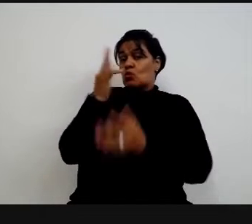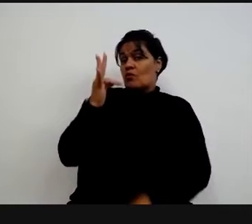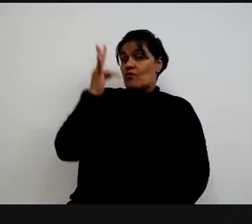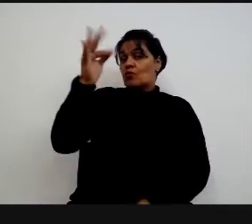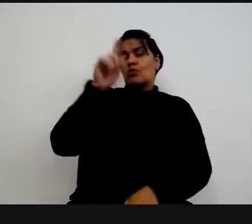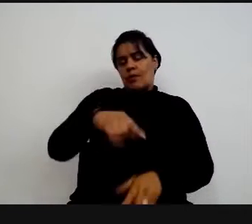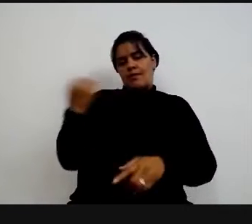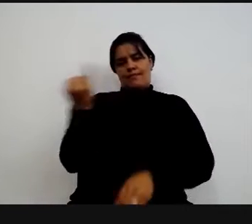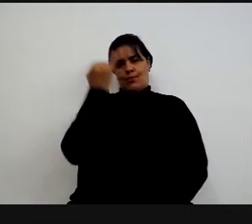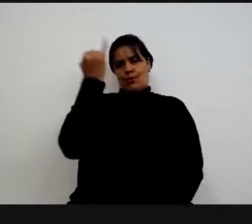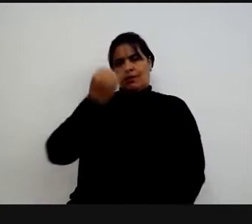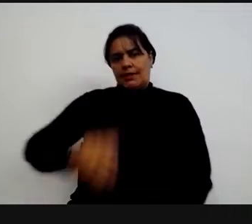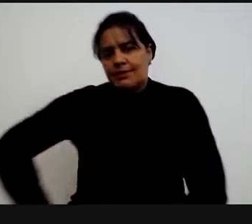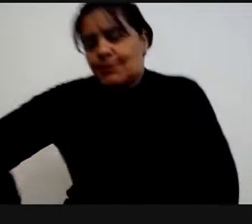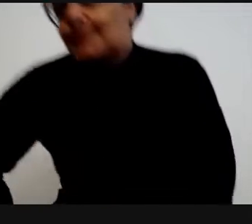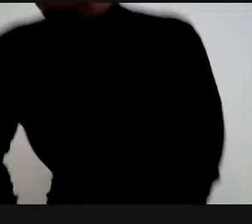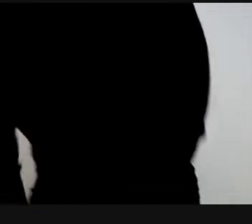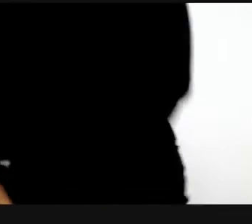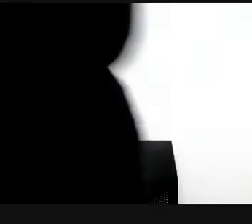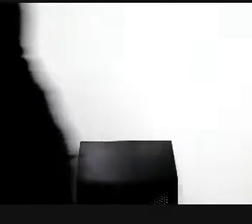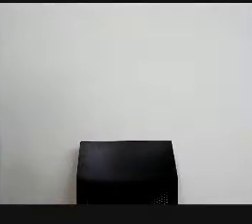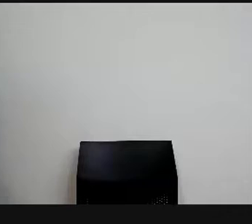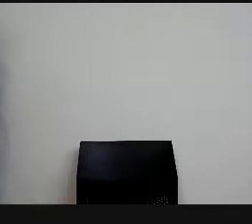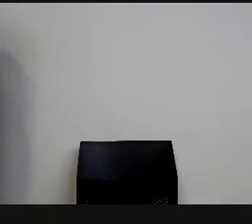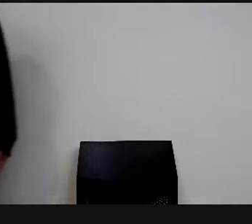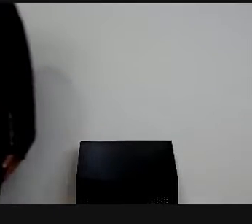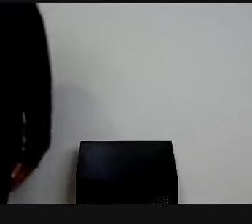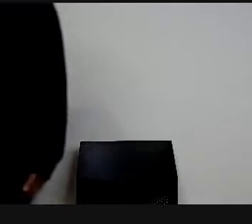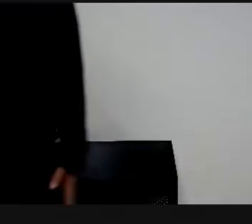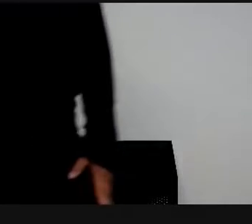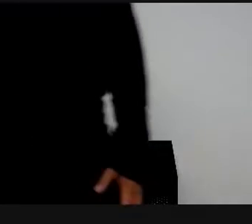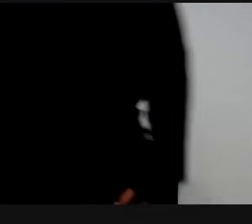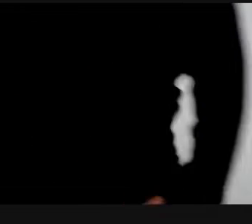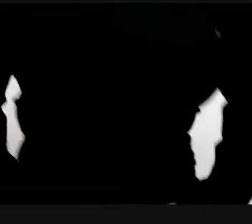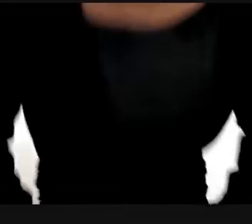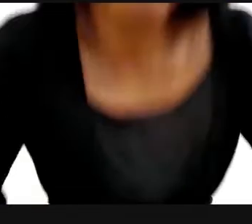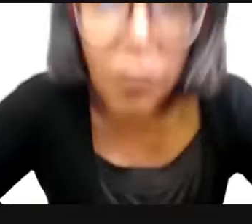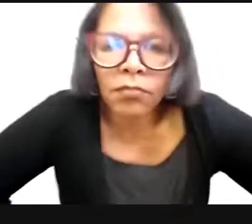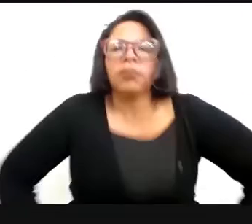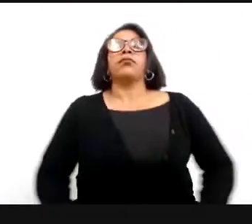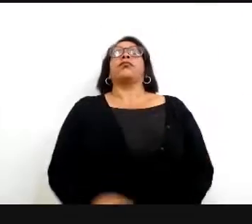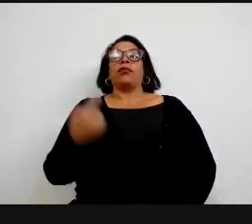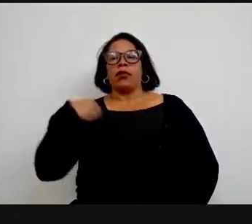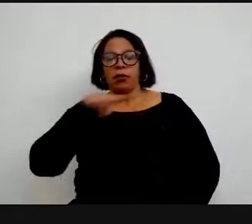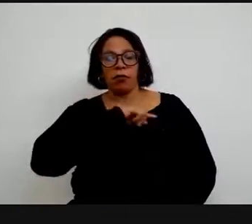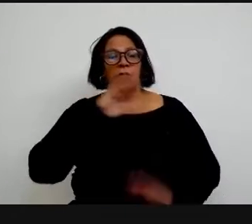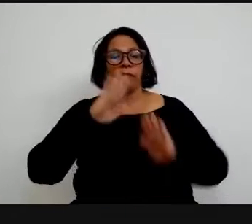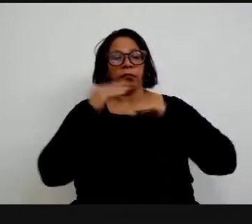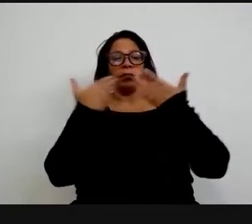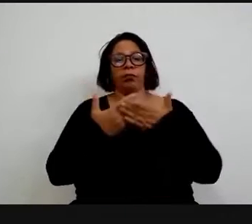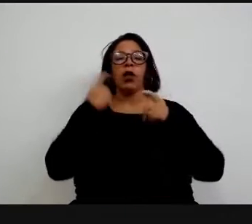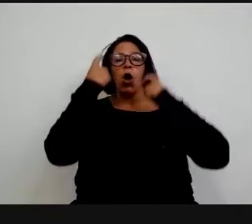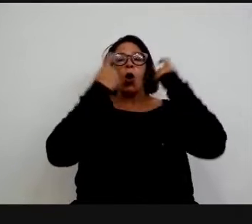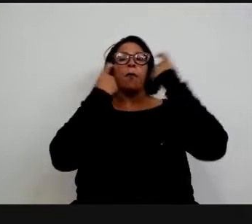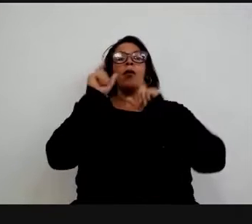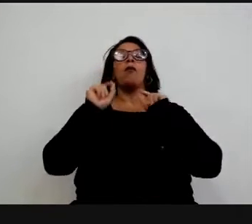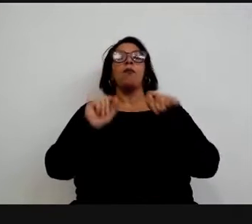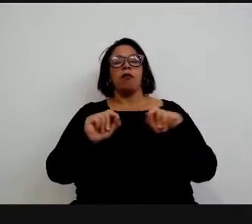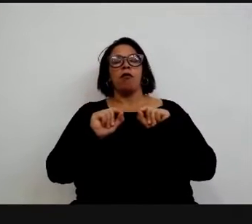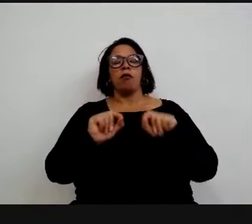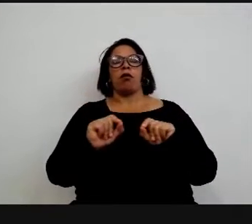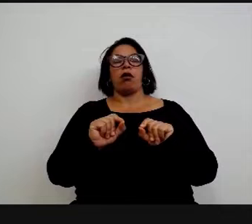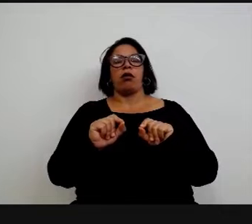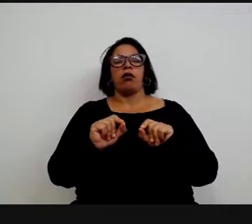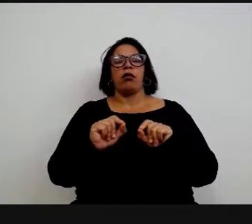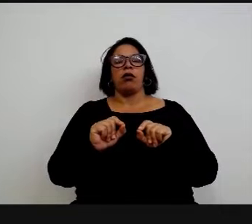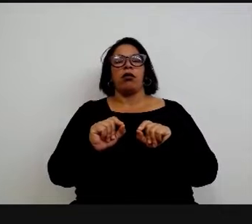são fundamentais. Isso é uma tendência das nossas escolas também. Nossas escolas, elas não mais se preocupam